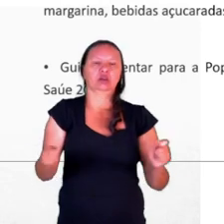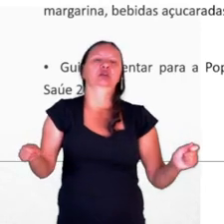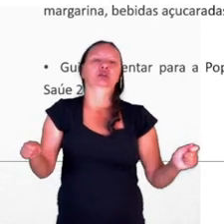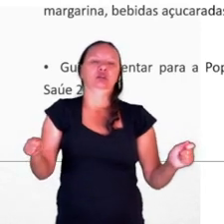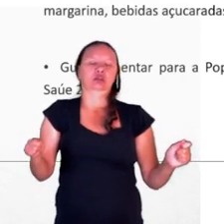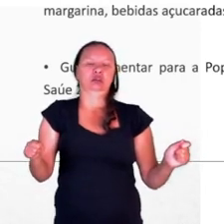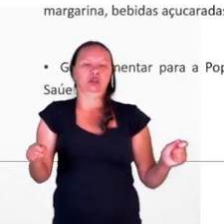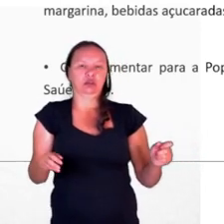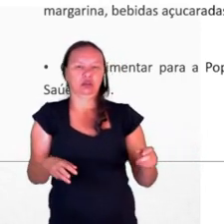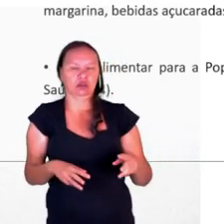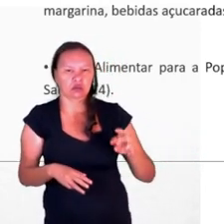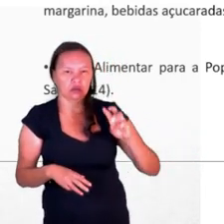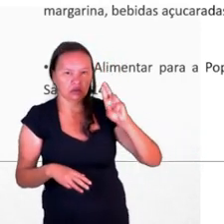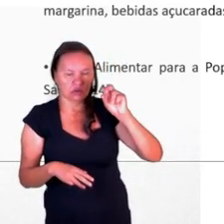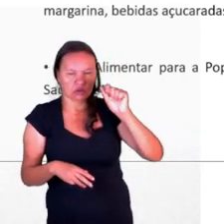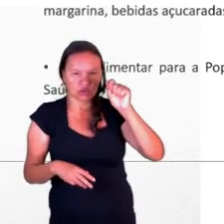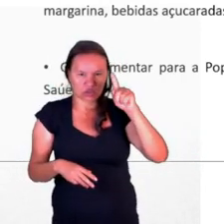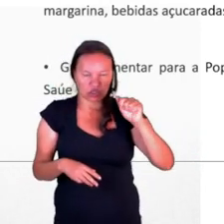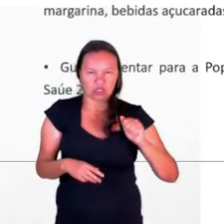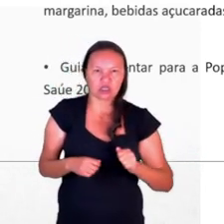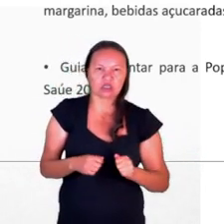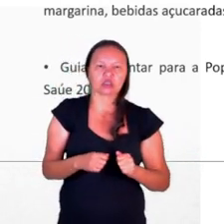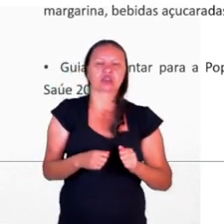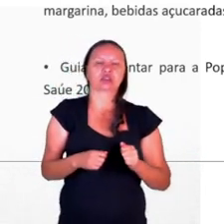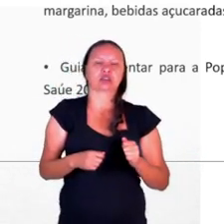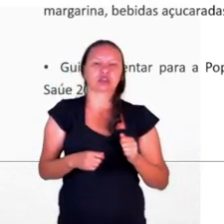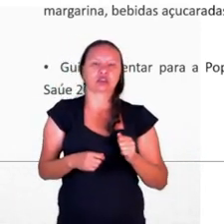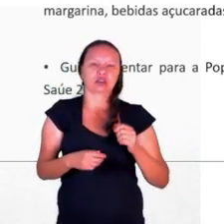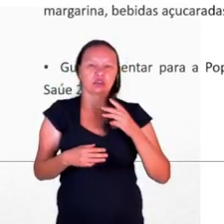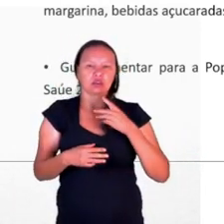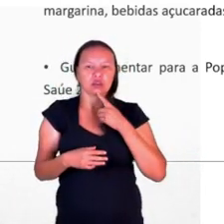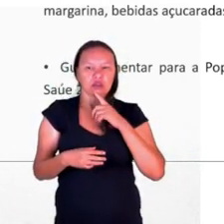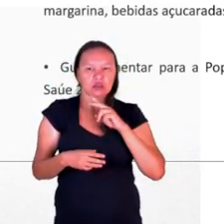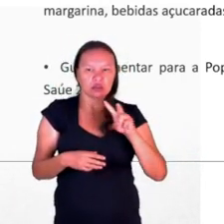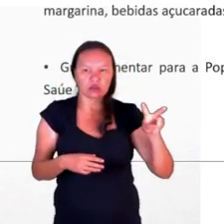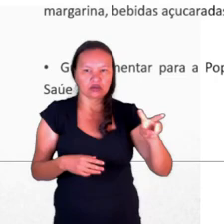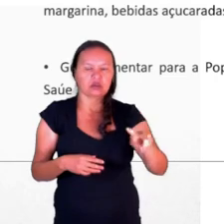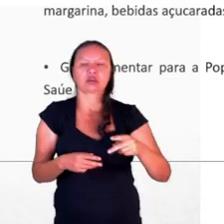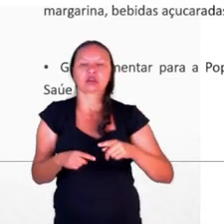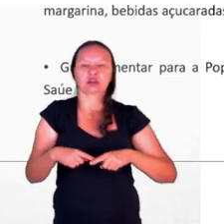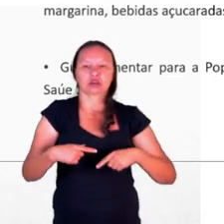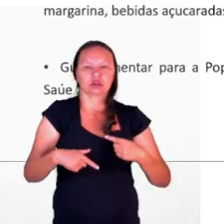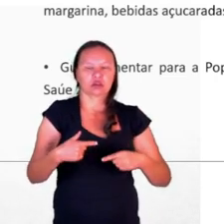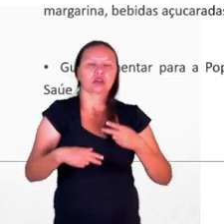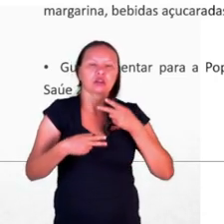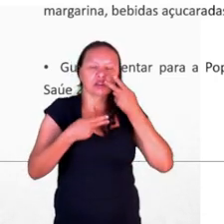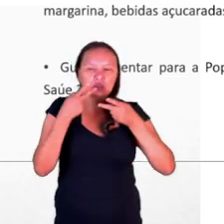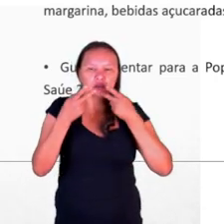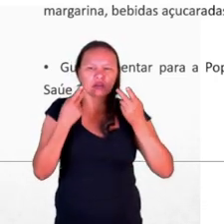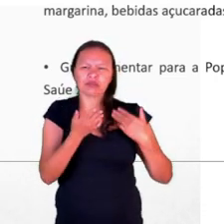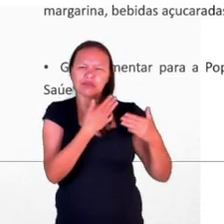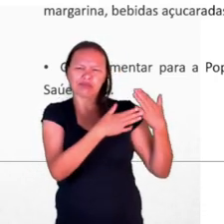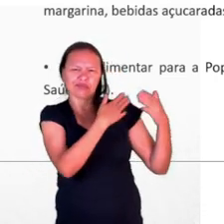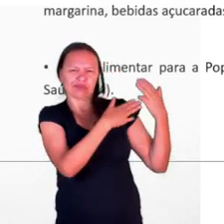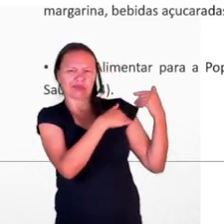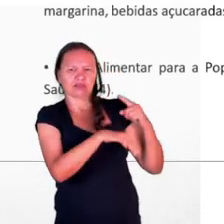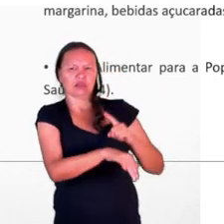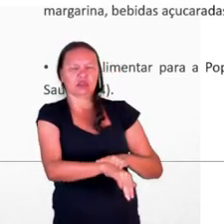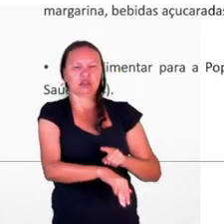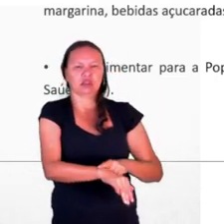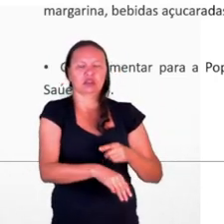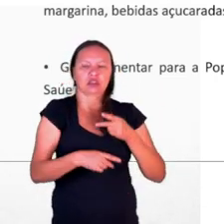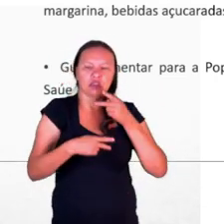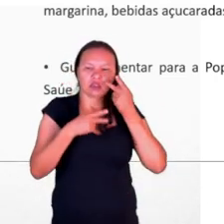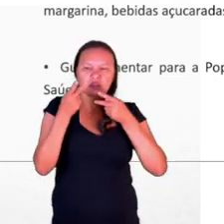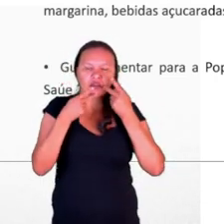Eugênio Zaffaroni que eu tive a oportunidade de assistir conversar com ele há um tempo atrás na na sua fala ele